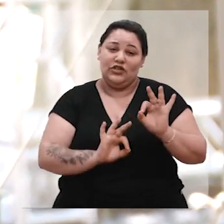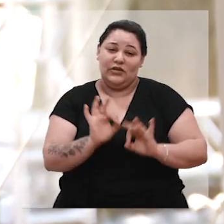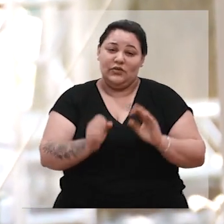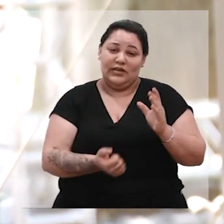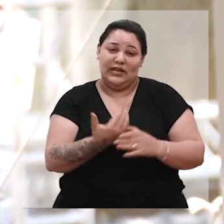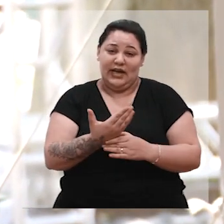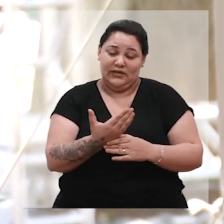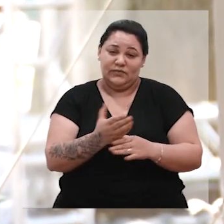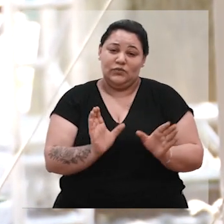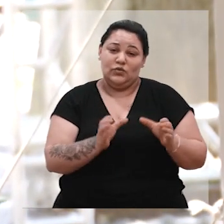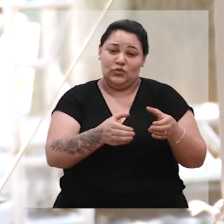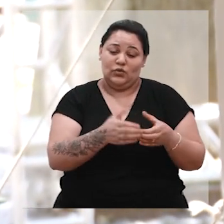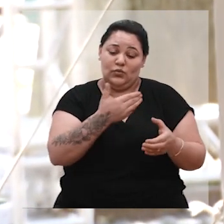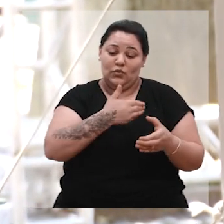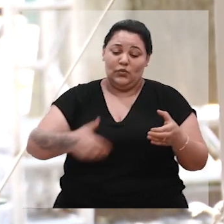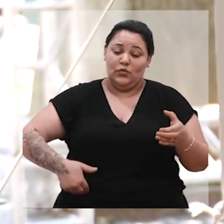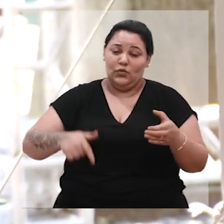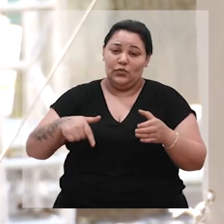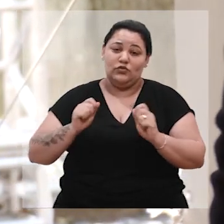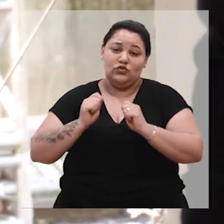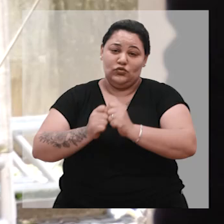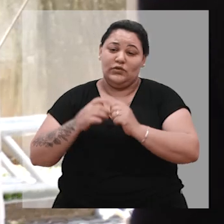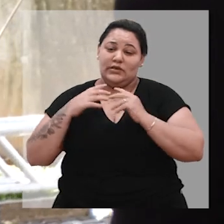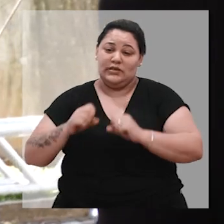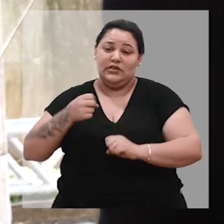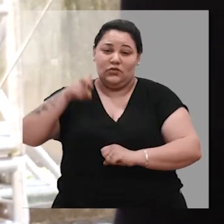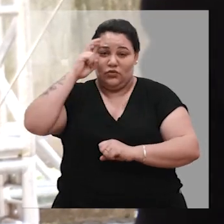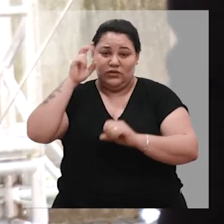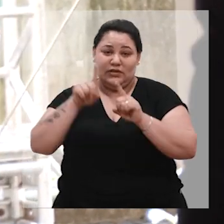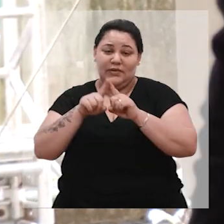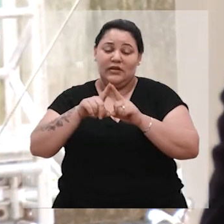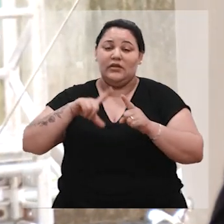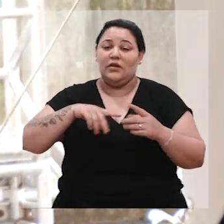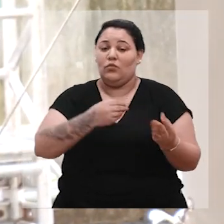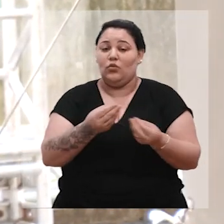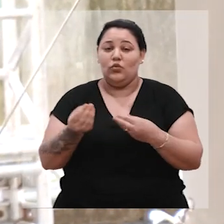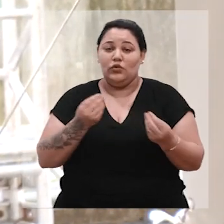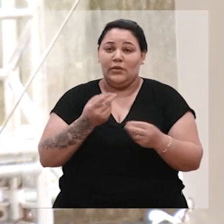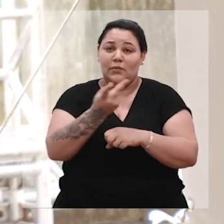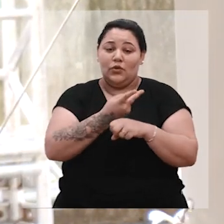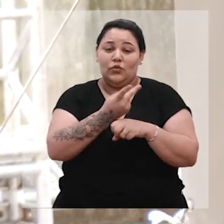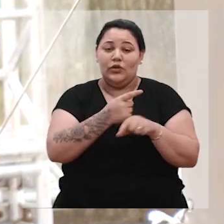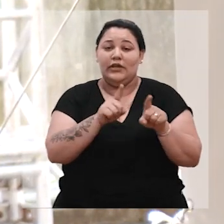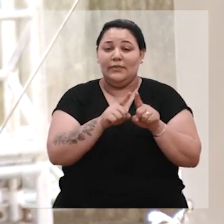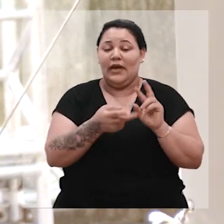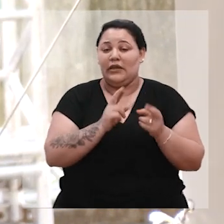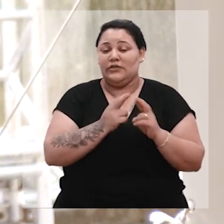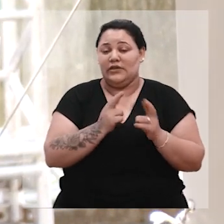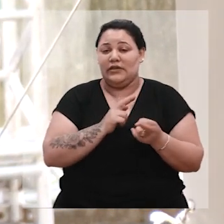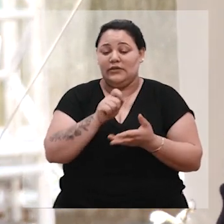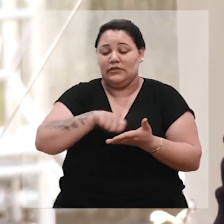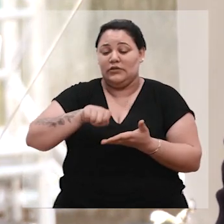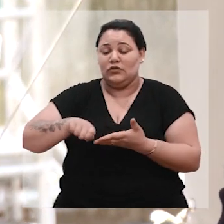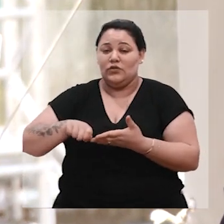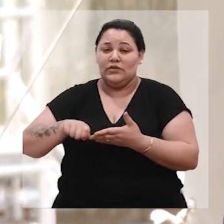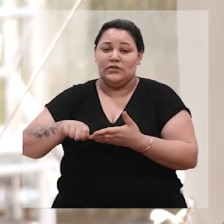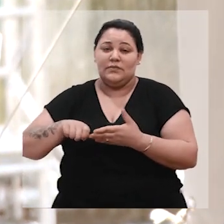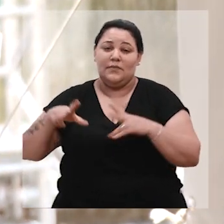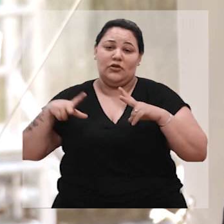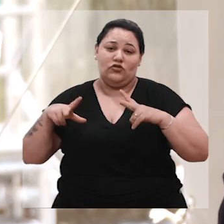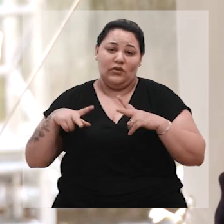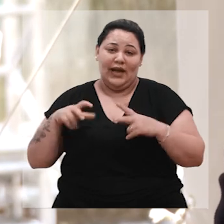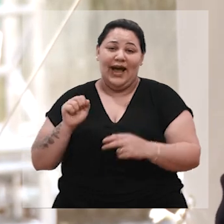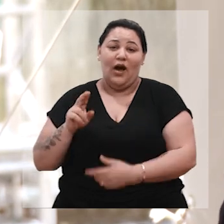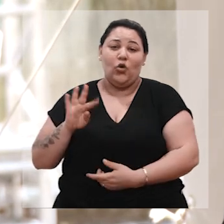né, através dos órgãos públicos, enfim, a Secretaria de Cultura e tal. Então tem bastante procura essa questão dos autores